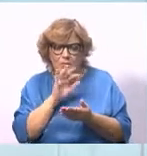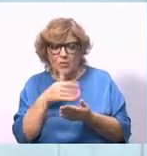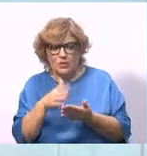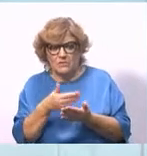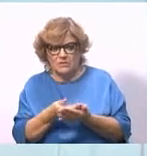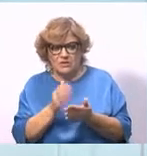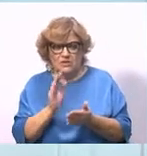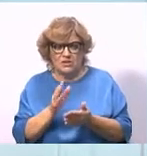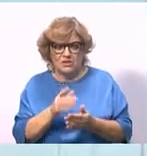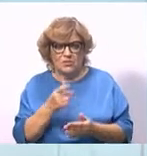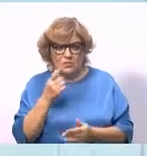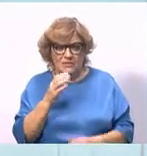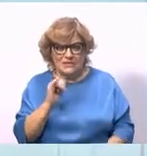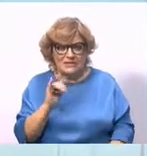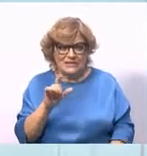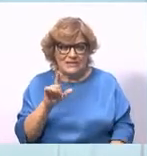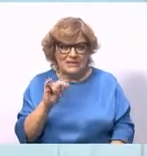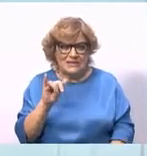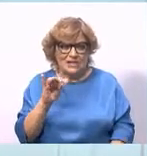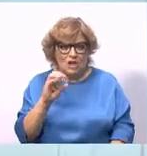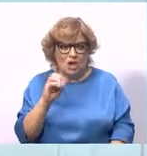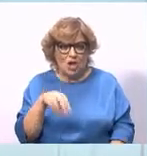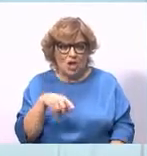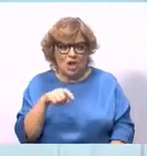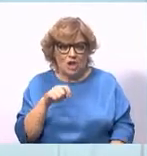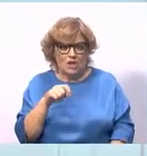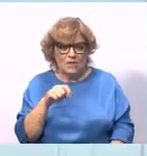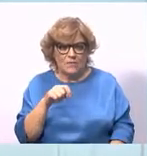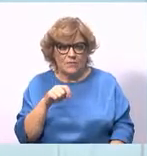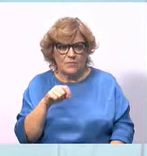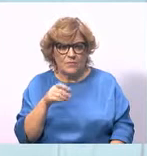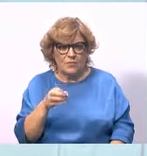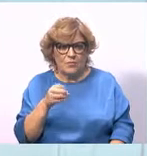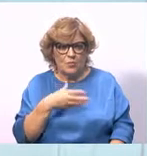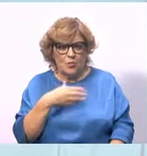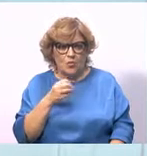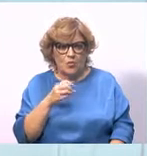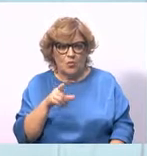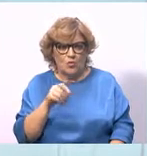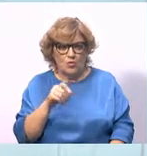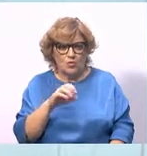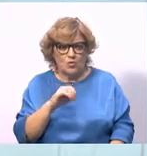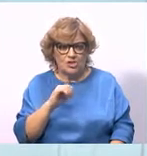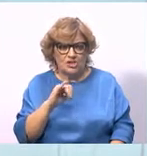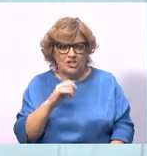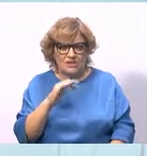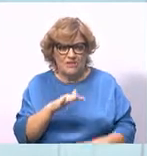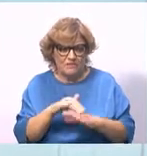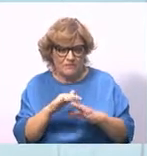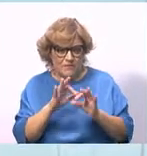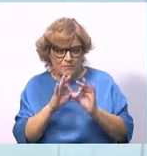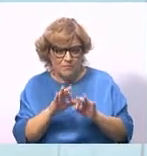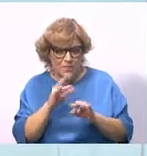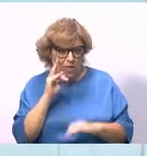apresentei aqui um silicone que o podologista faz à medida da pessoa, como